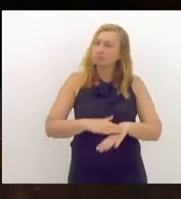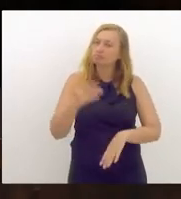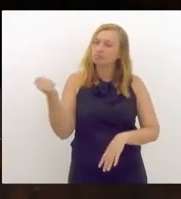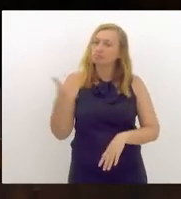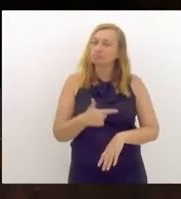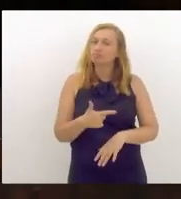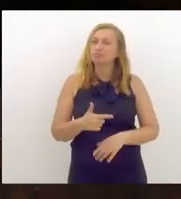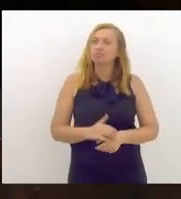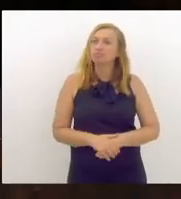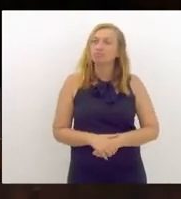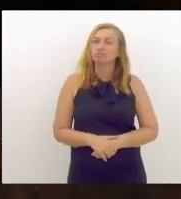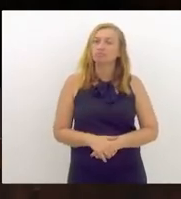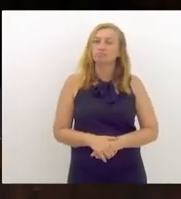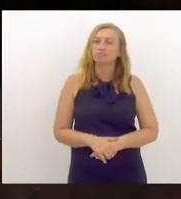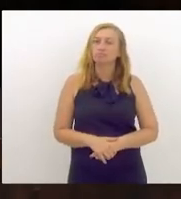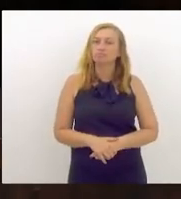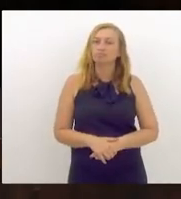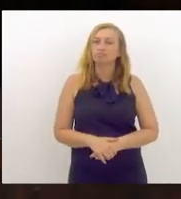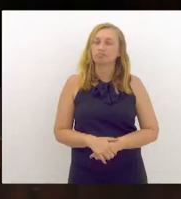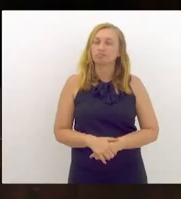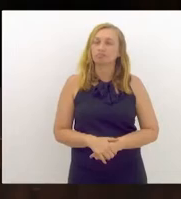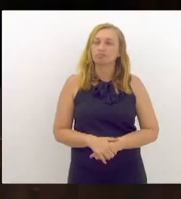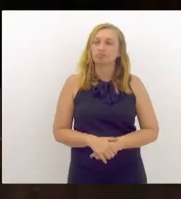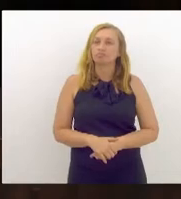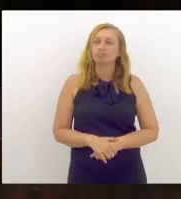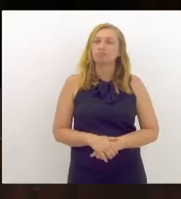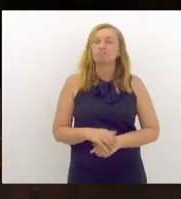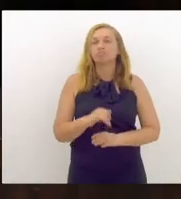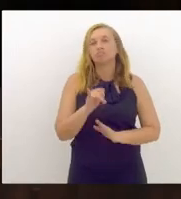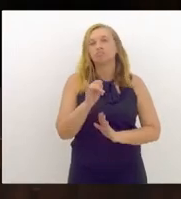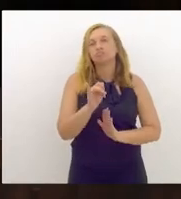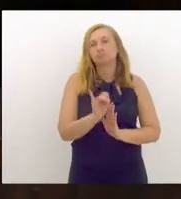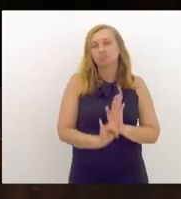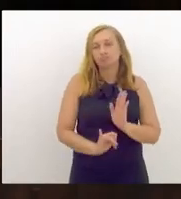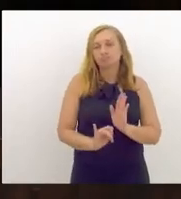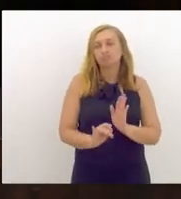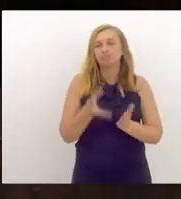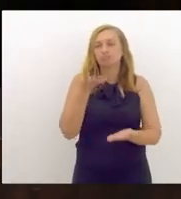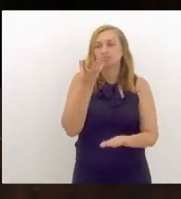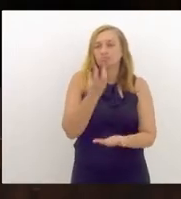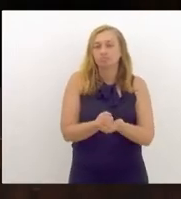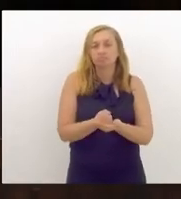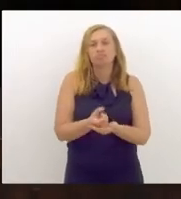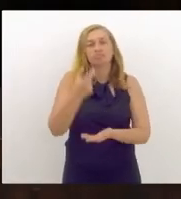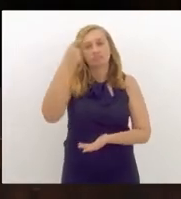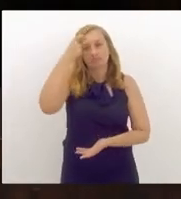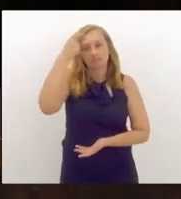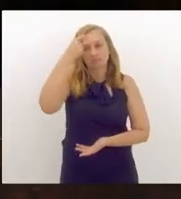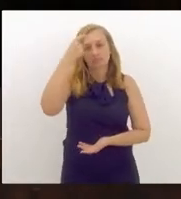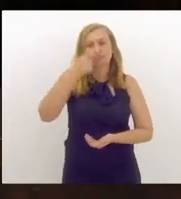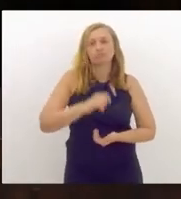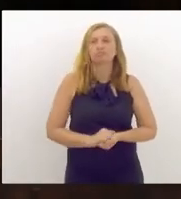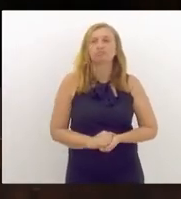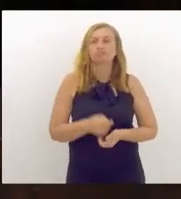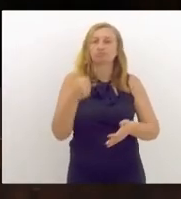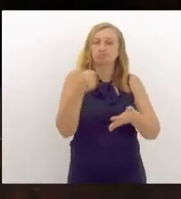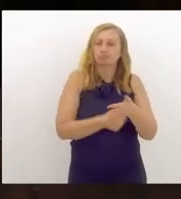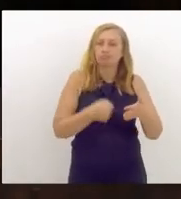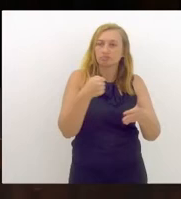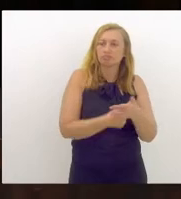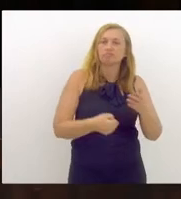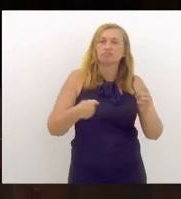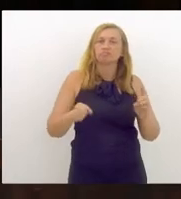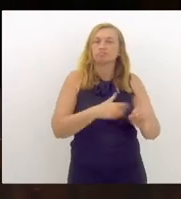a meu ver a o relato do trabalho é um registro de memória das lutas